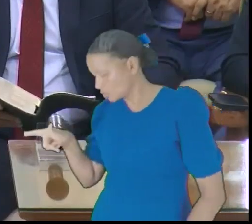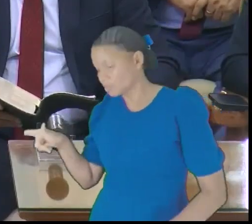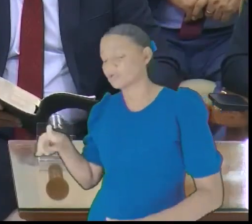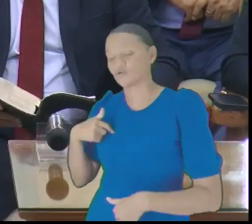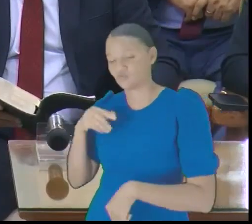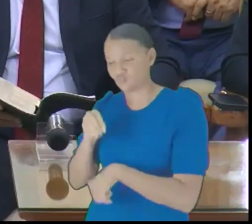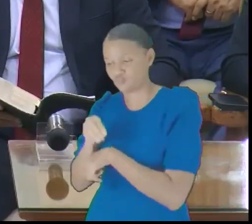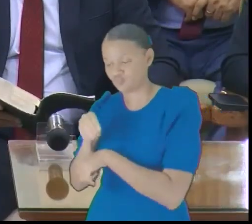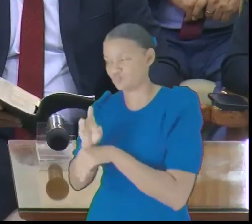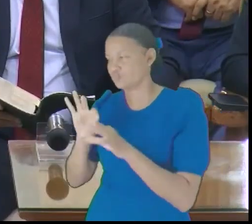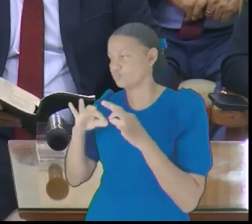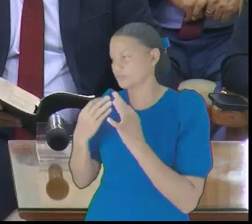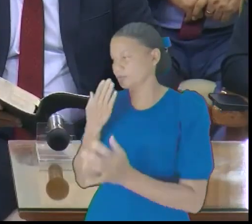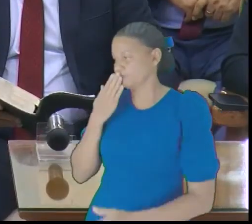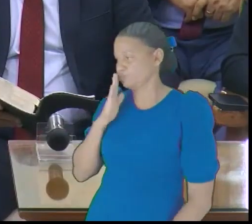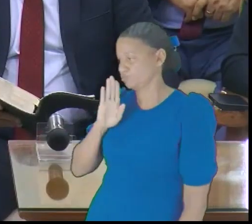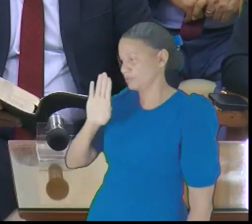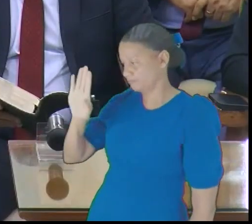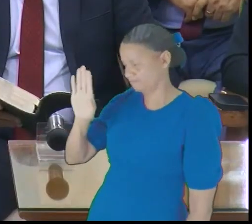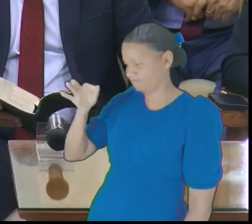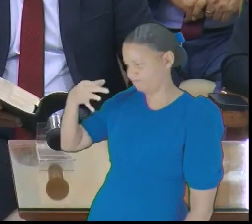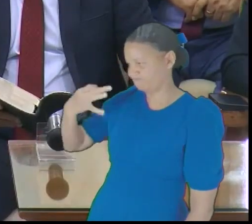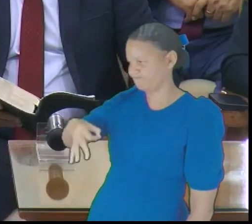que eu cuido da sua família.